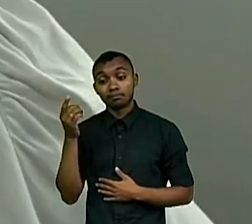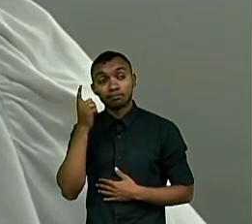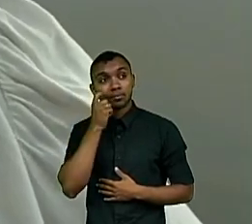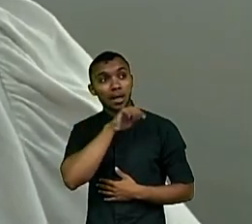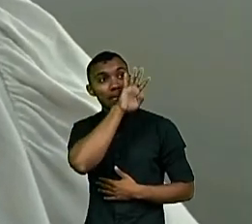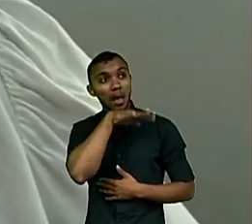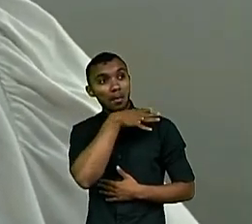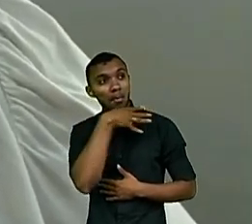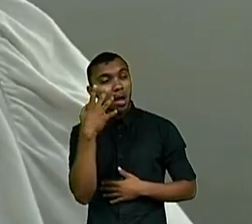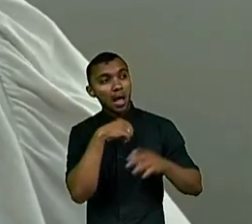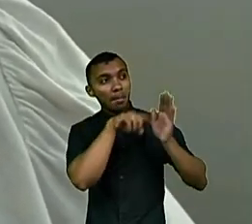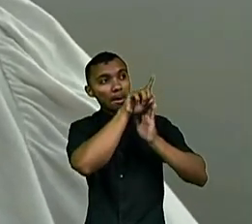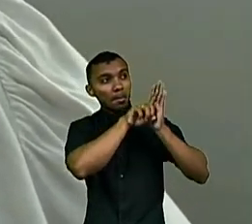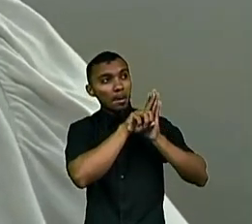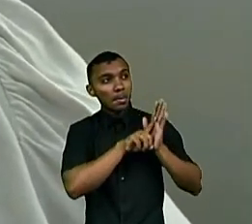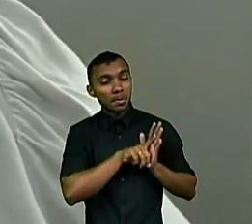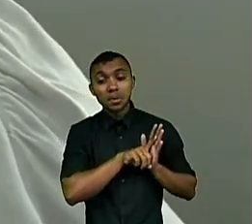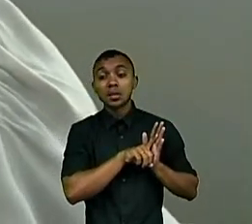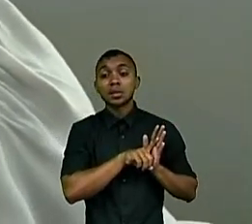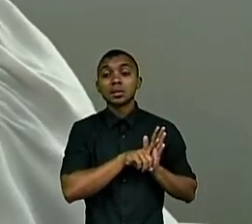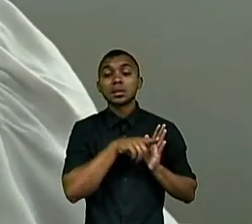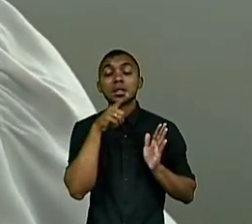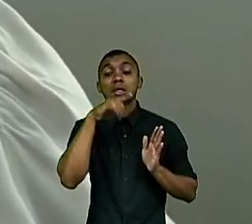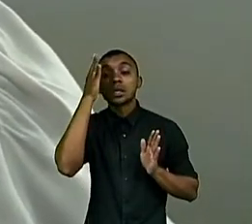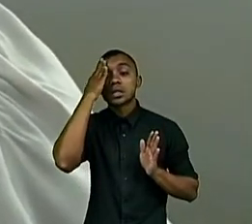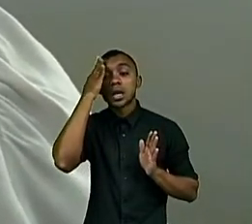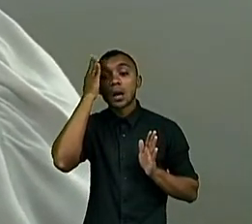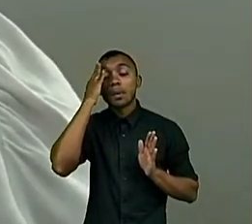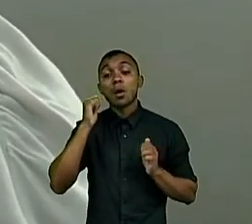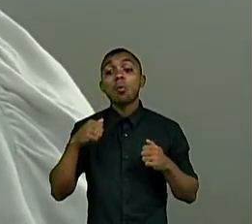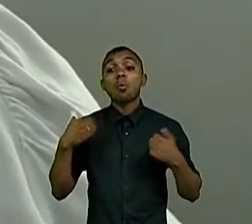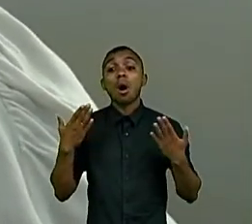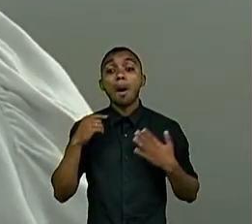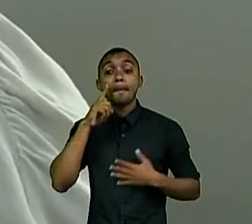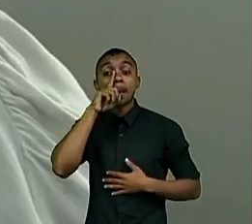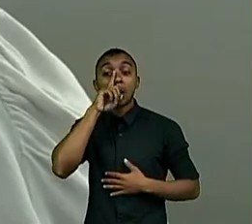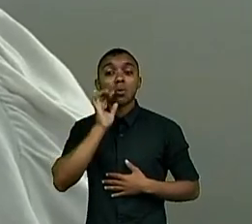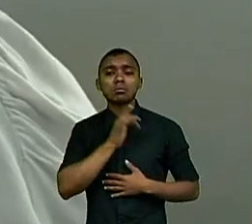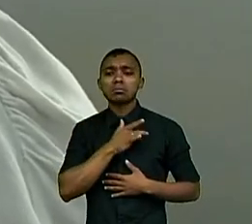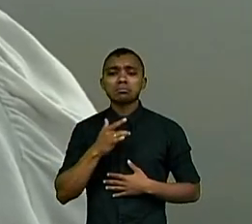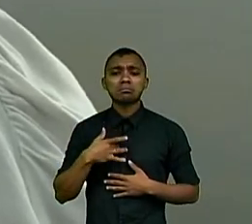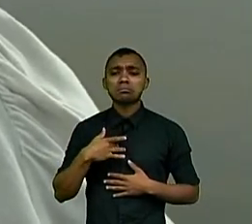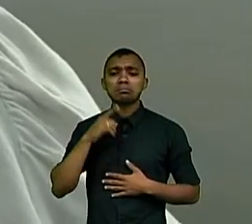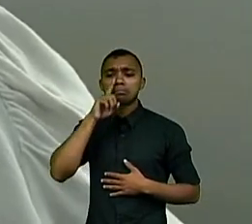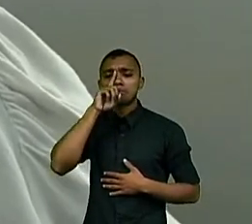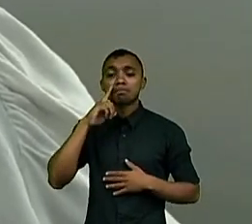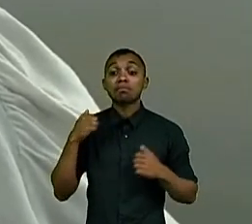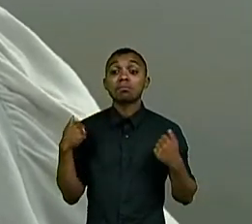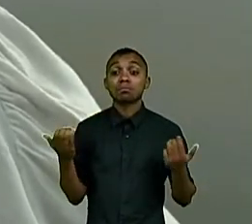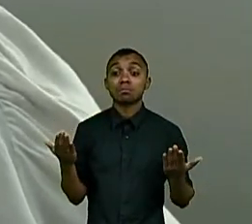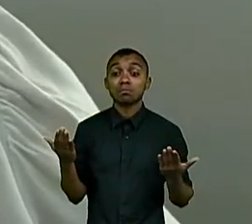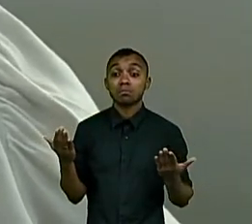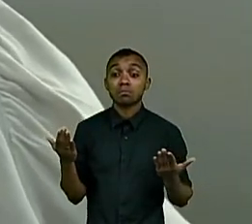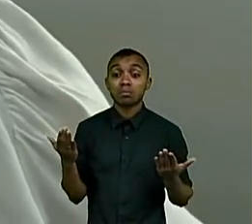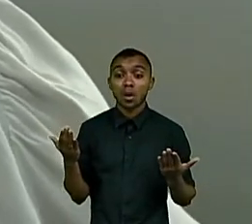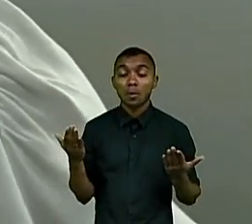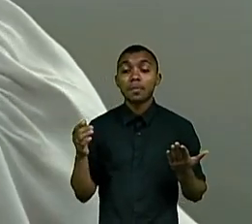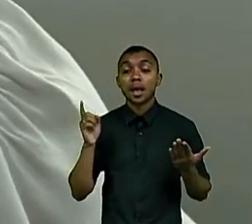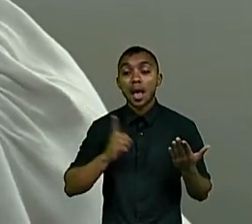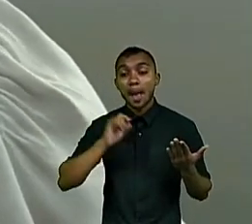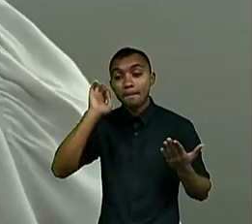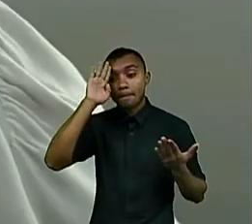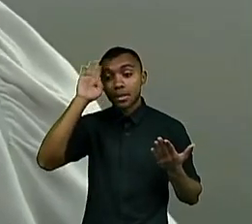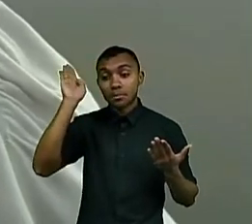é pesquisar e saber quais são os riscos para a saúde dos jovens e adolescentes principais